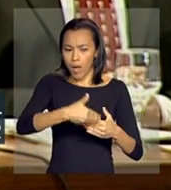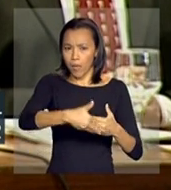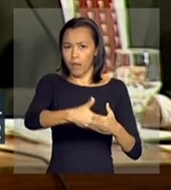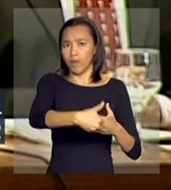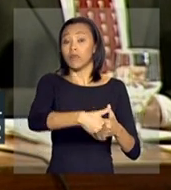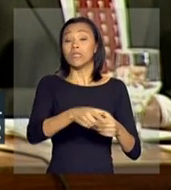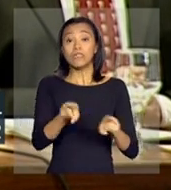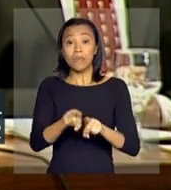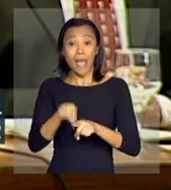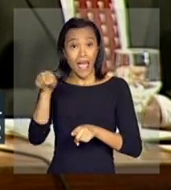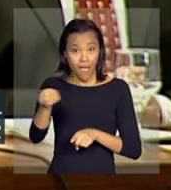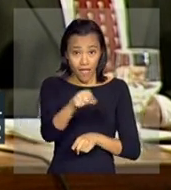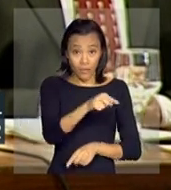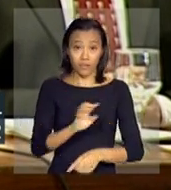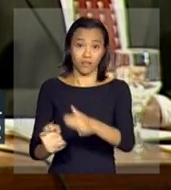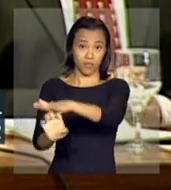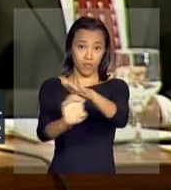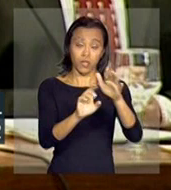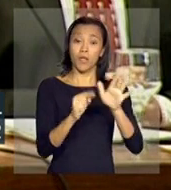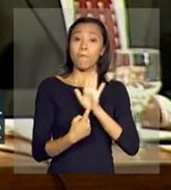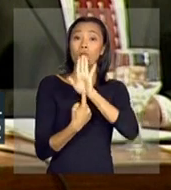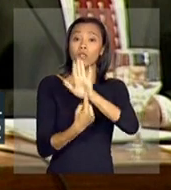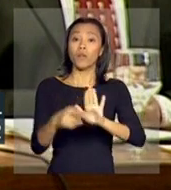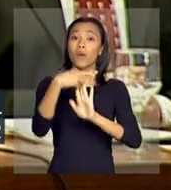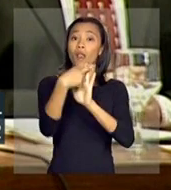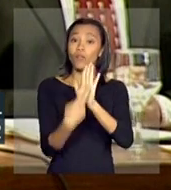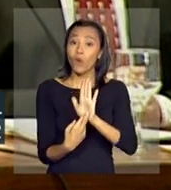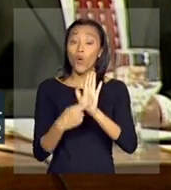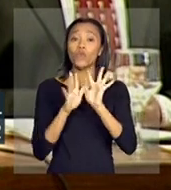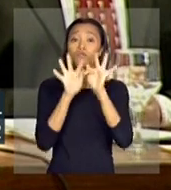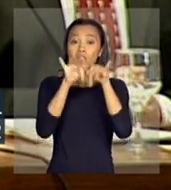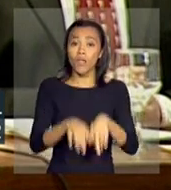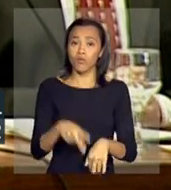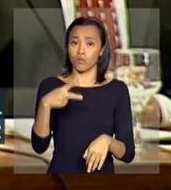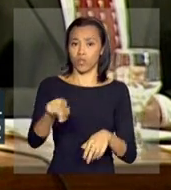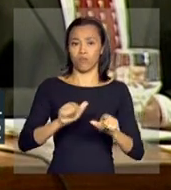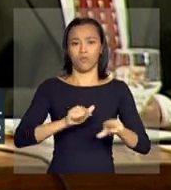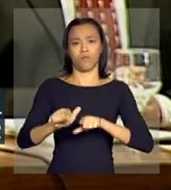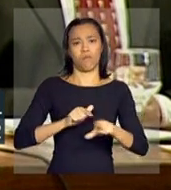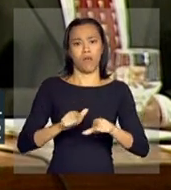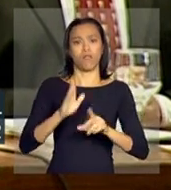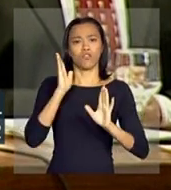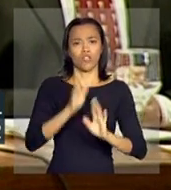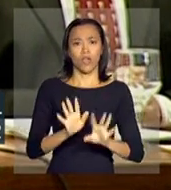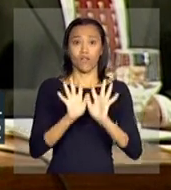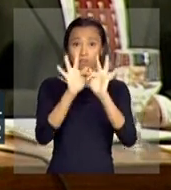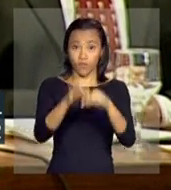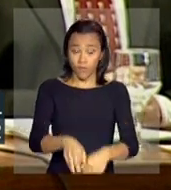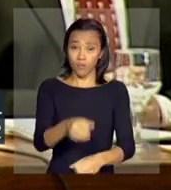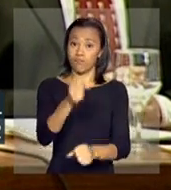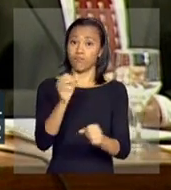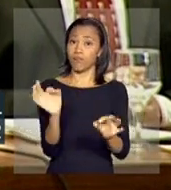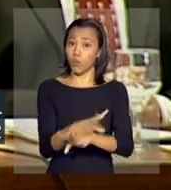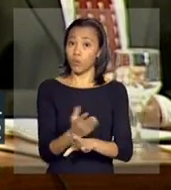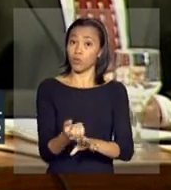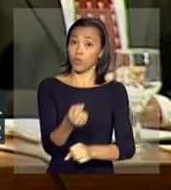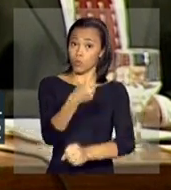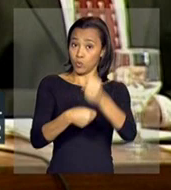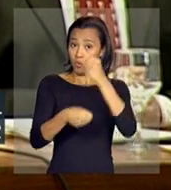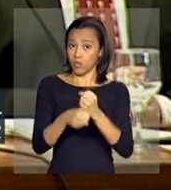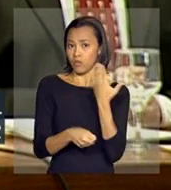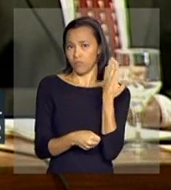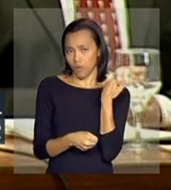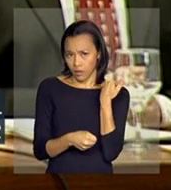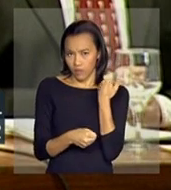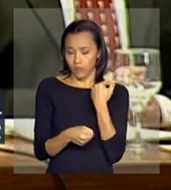empresas apresentaram o relatório final dos seus serviços, que foram executados nos anos anteriores.